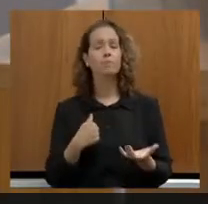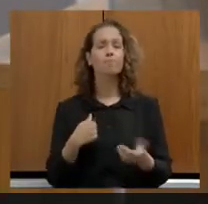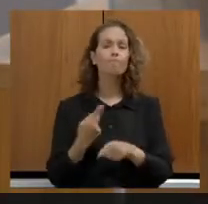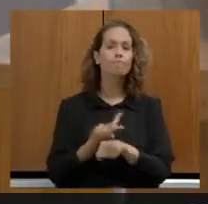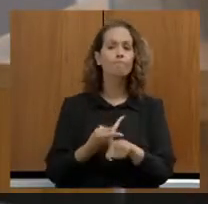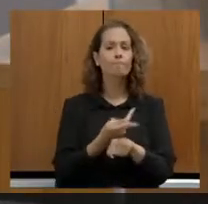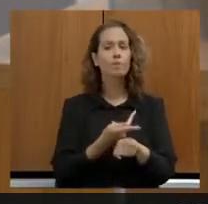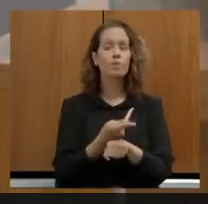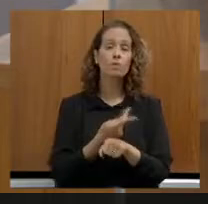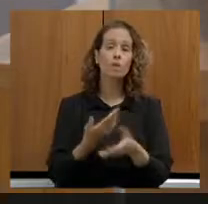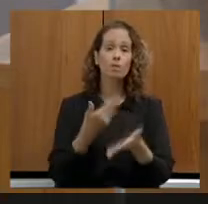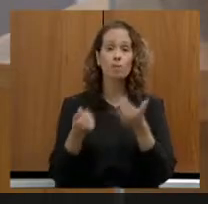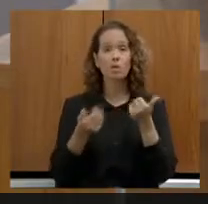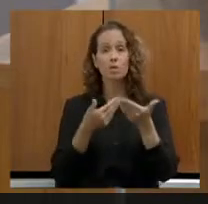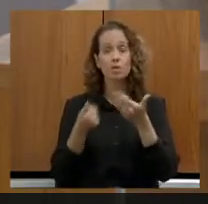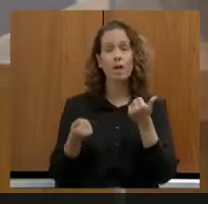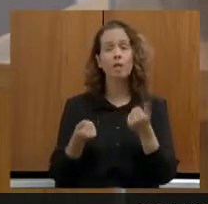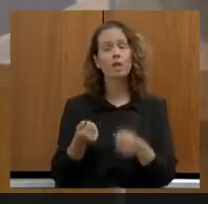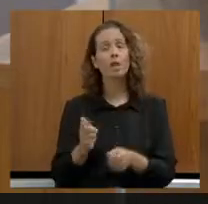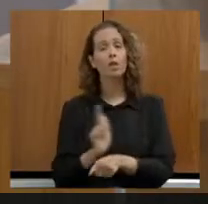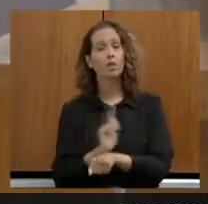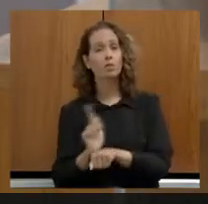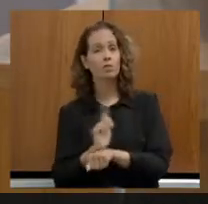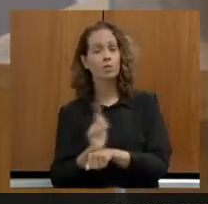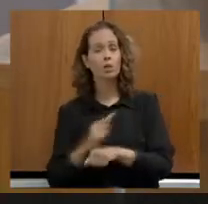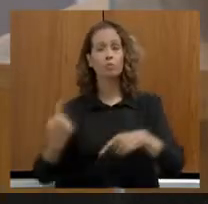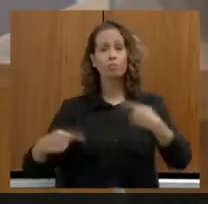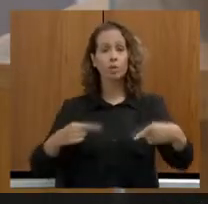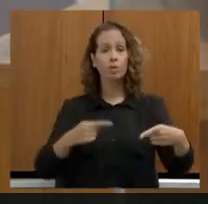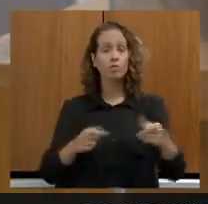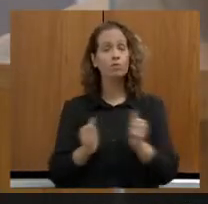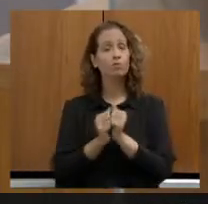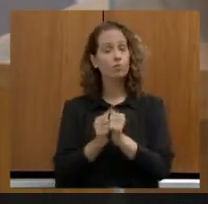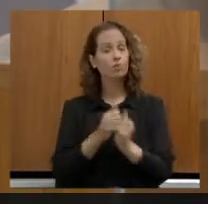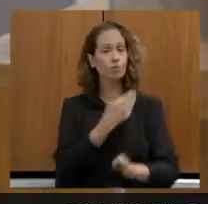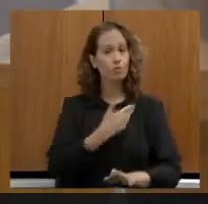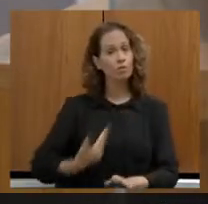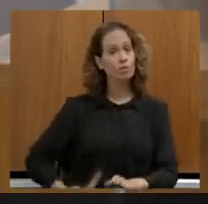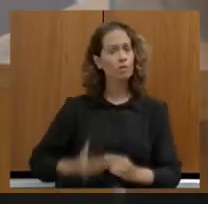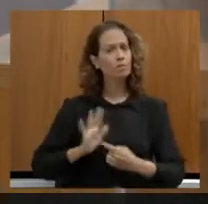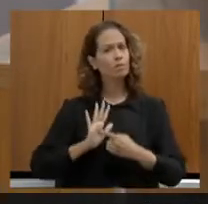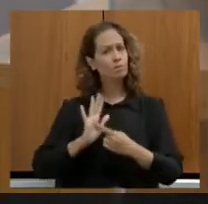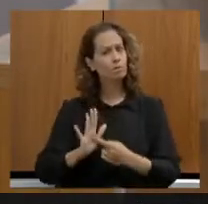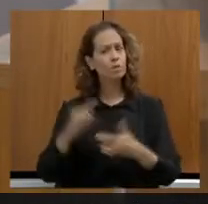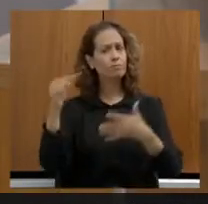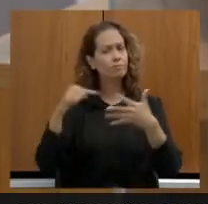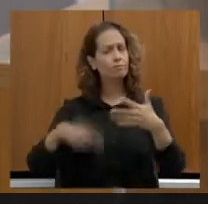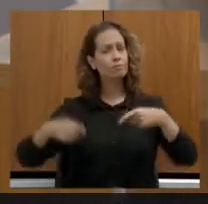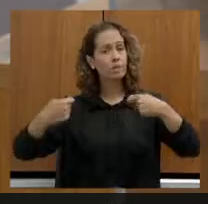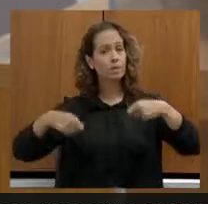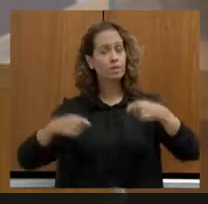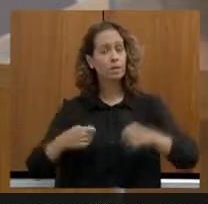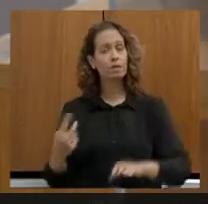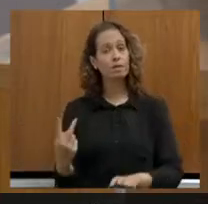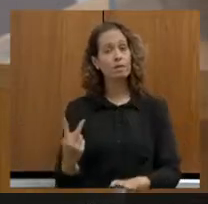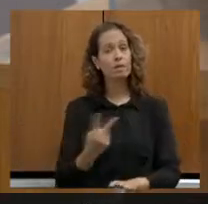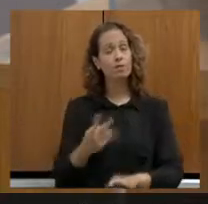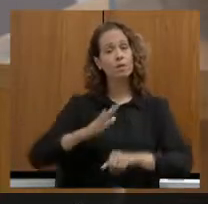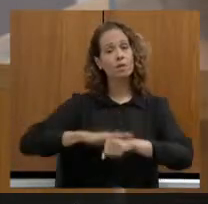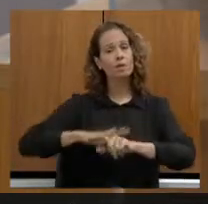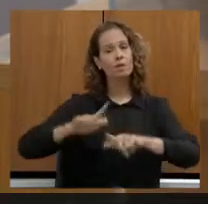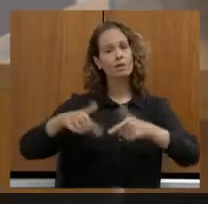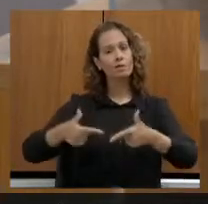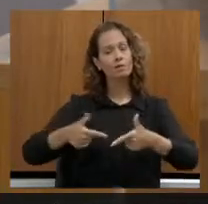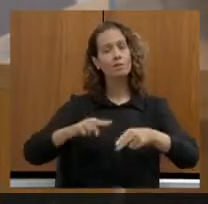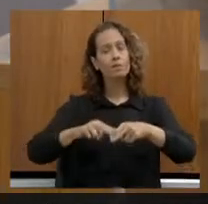e fazer gestões políticas junto ao governo mostrar a necessidade dessas duas ações em